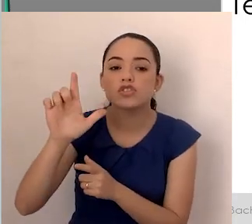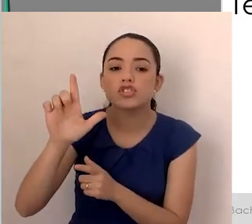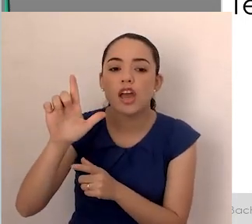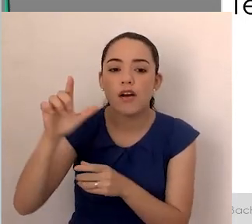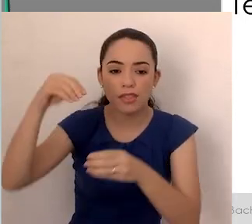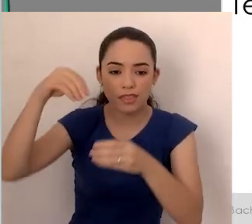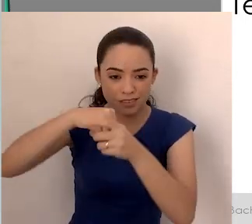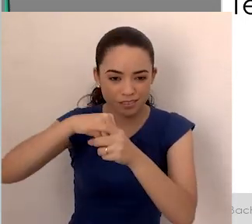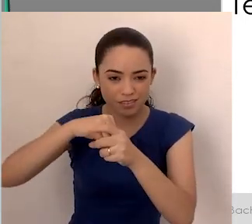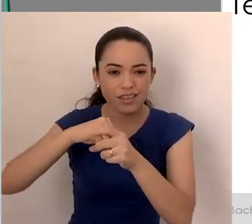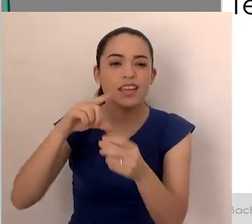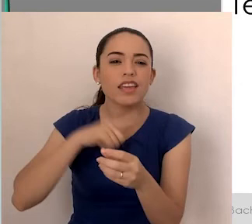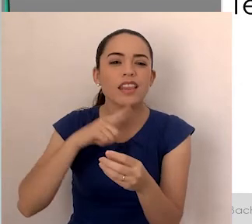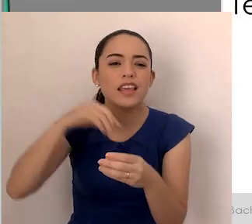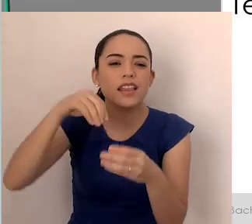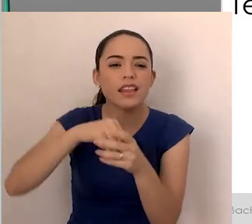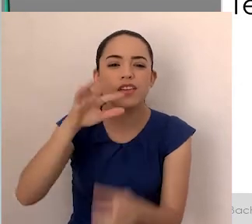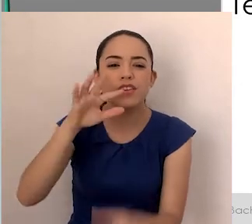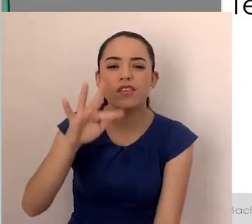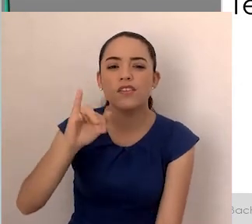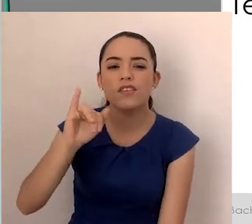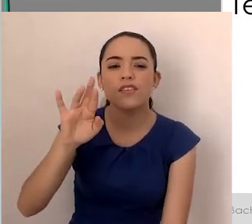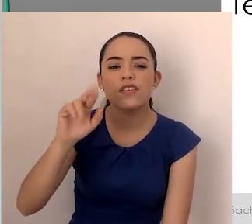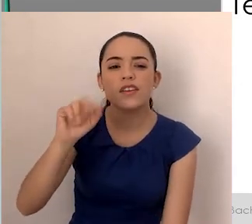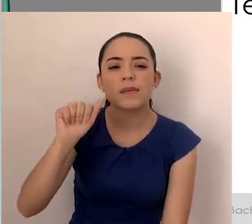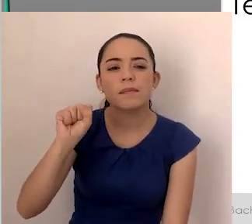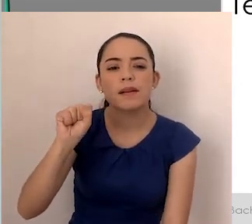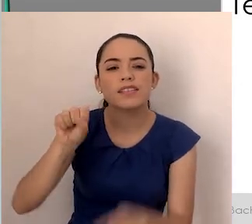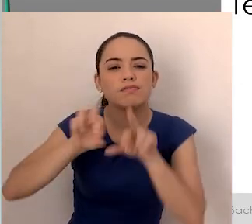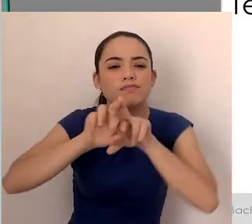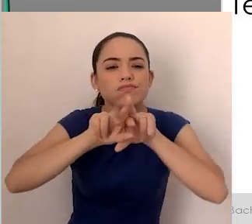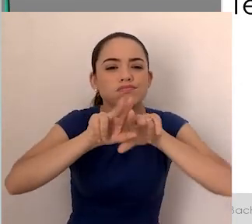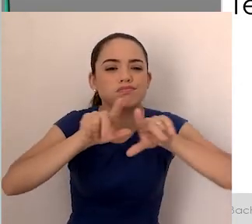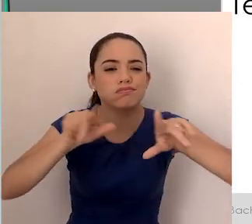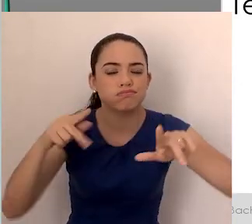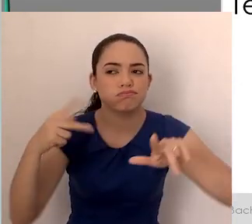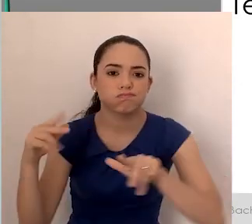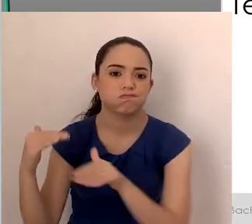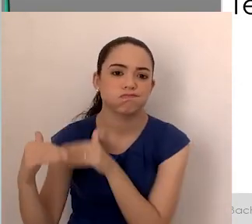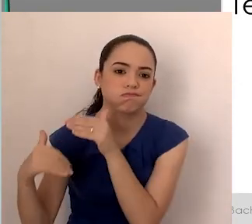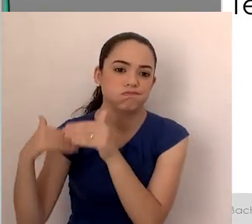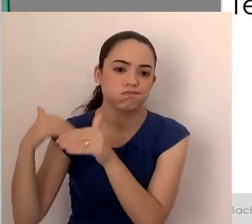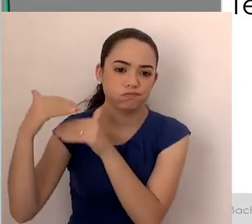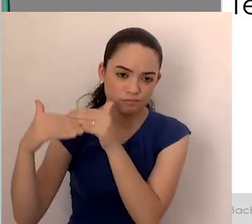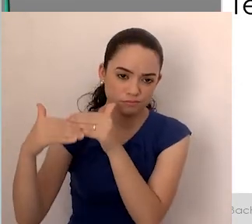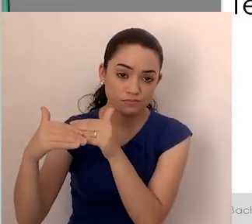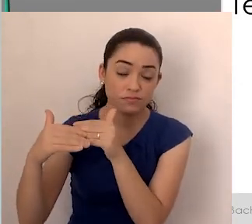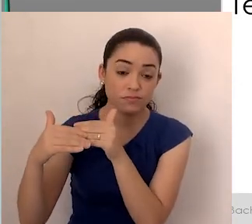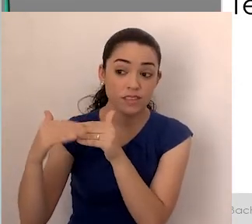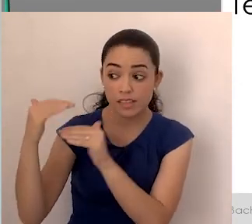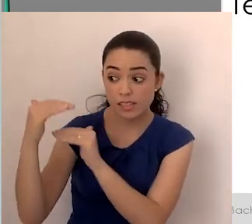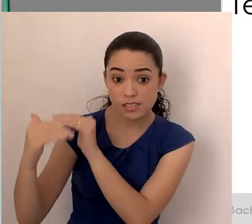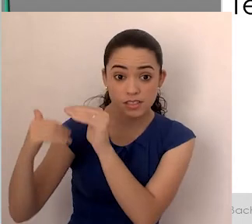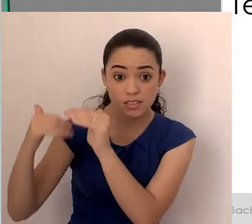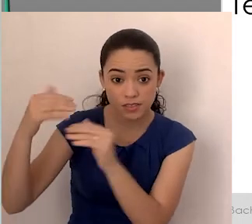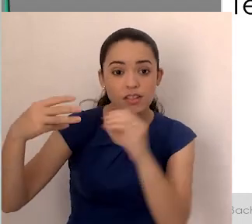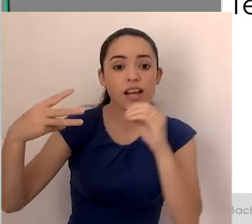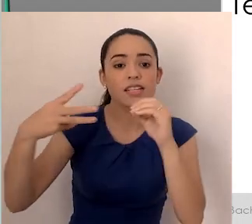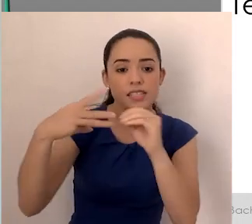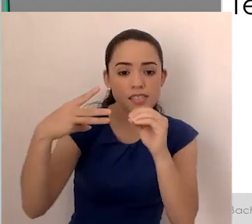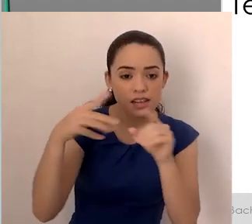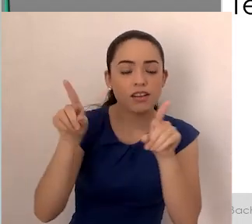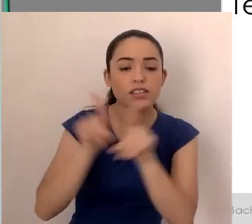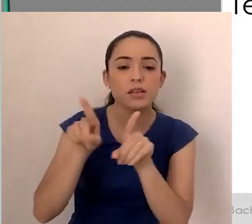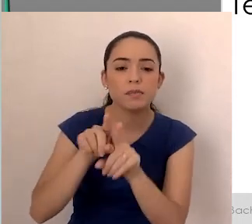estão inseridas em uma substância amorfa similar a um gel, que acumula fibras reticulares durante o seu desenvolvimento. Durante